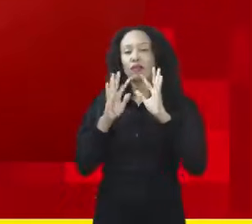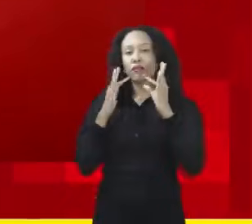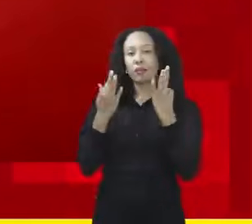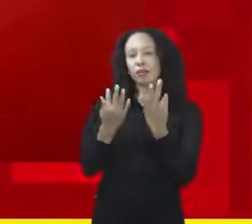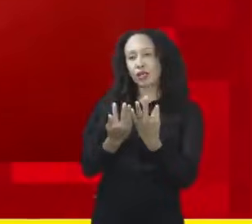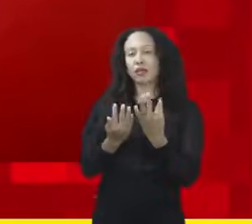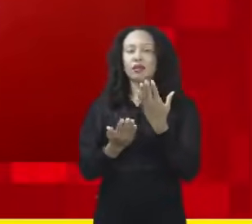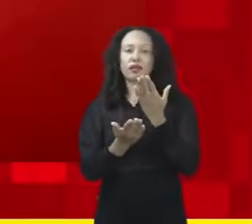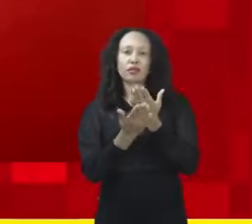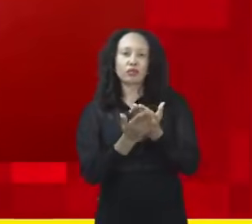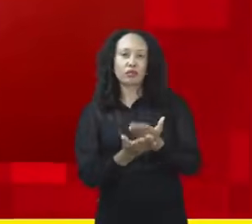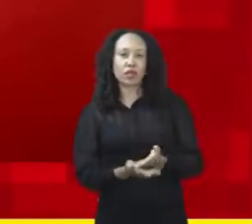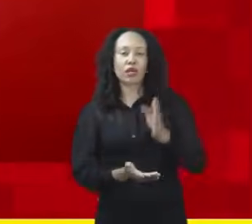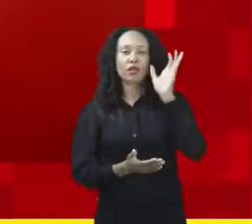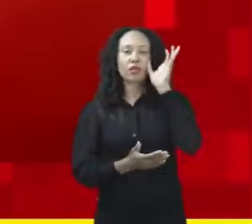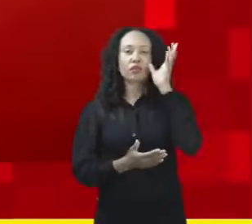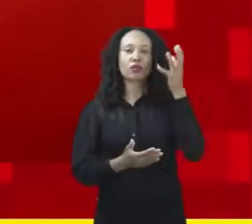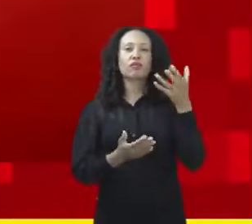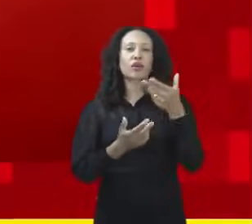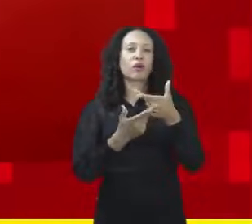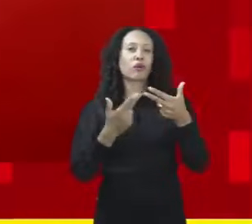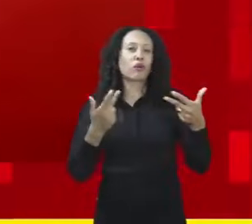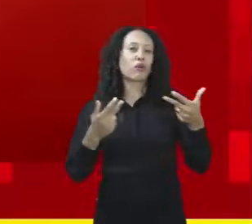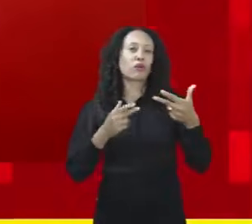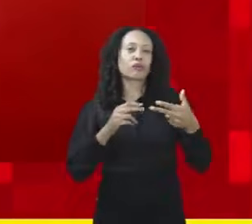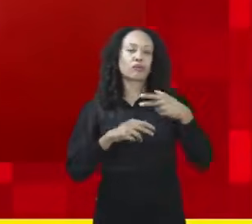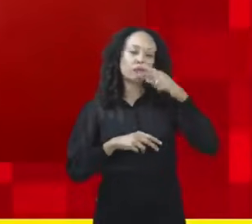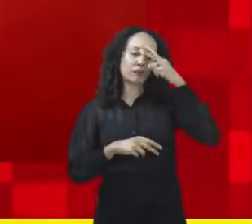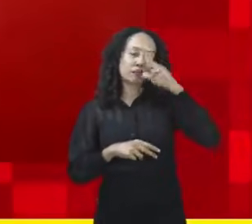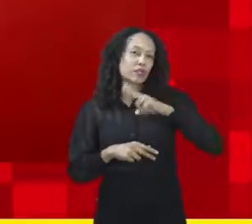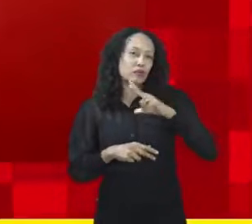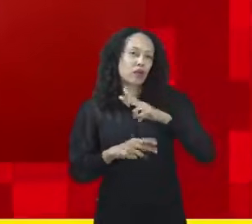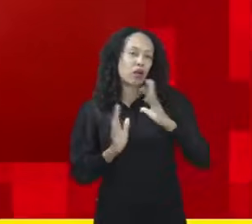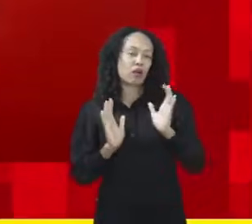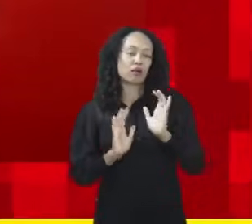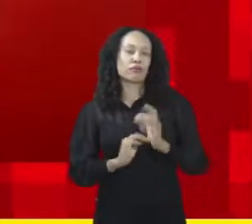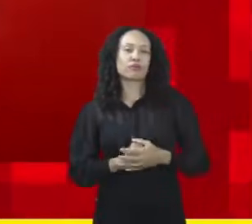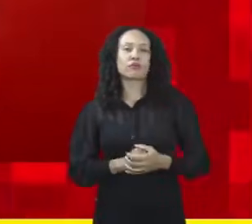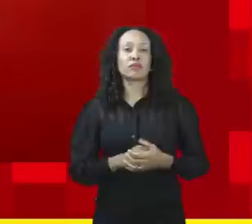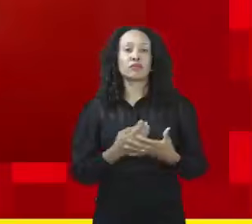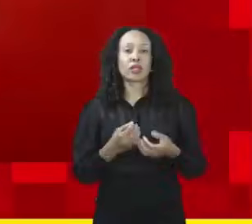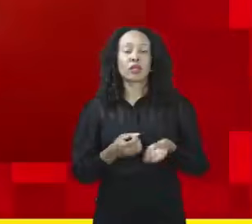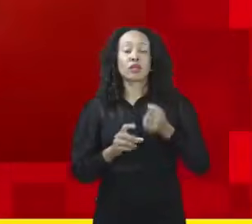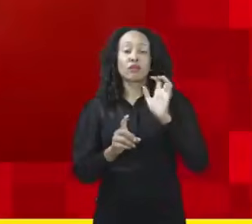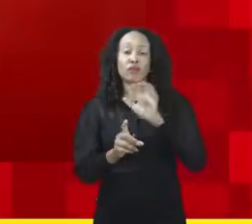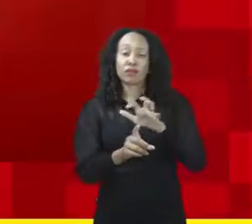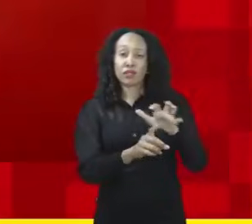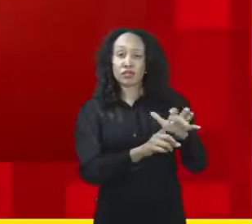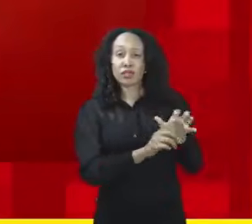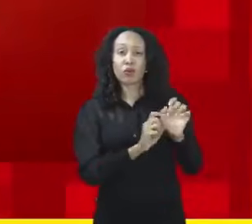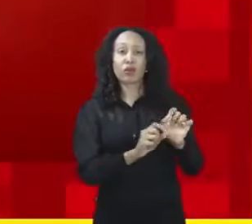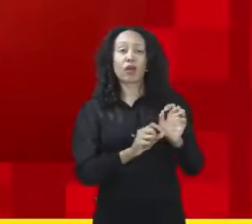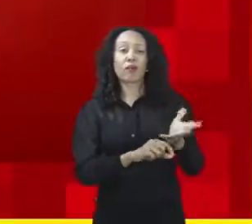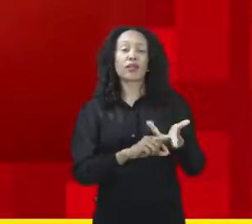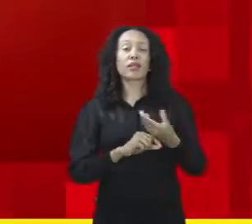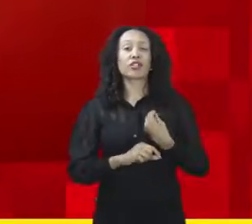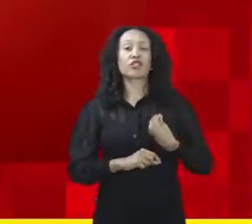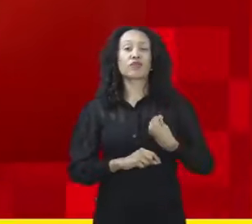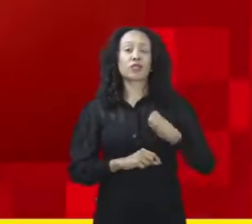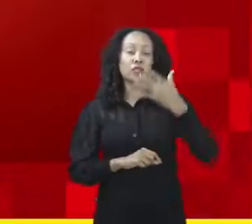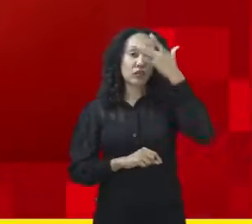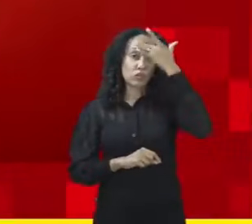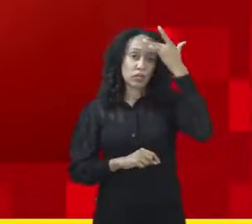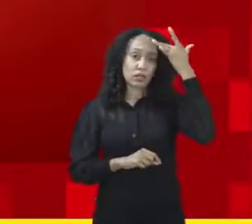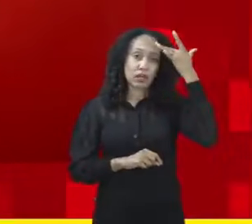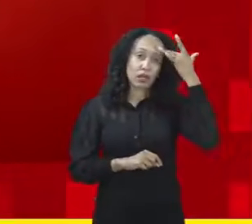a estudar, a resolver as suas próprias pendências pessoais, e isso afeta diretamente a qualidade de vida, né, a saúde